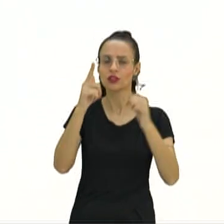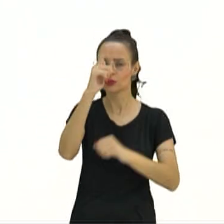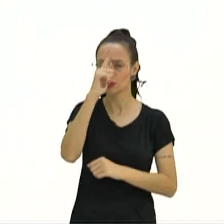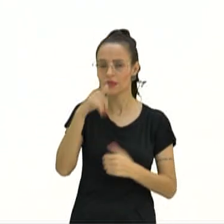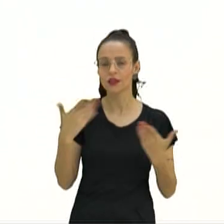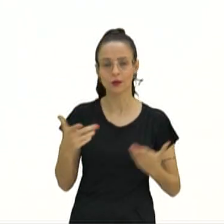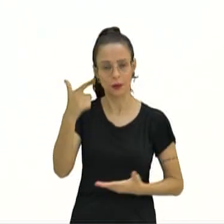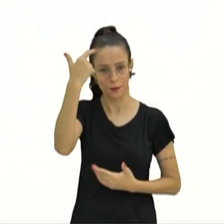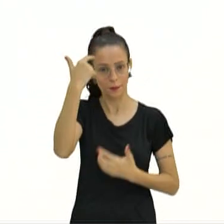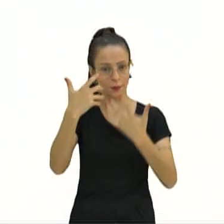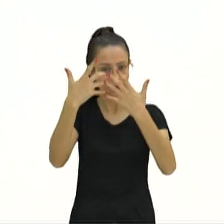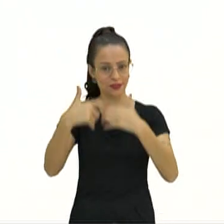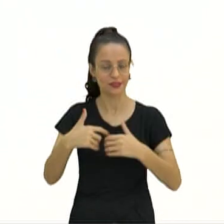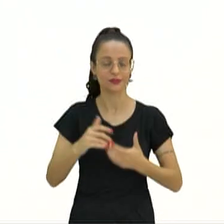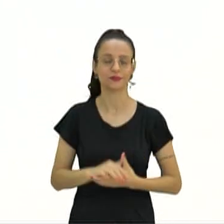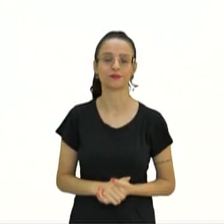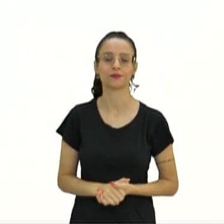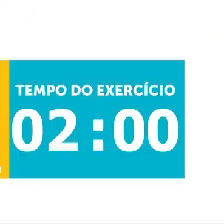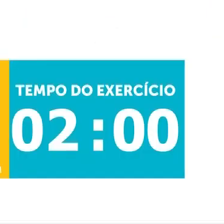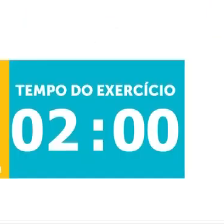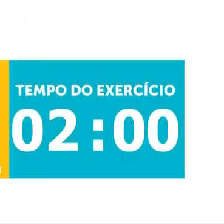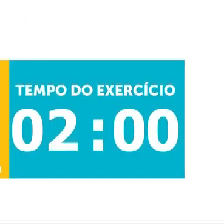pessoal? Vamos pensar um pouquinho.